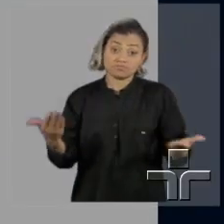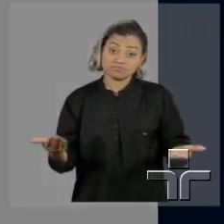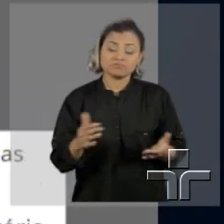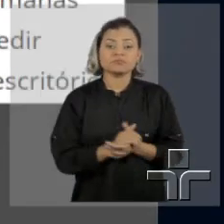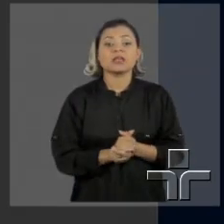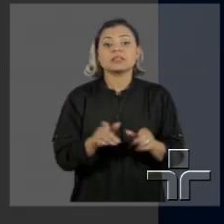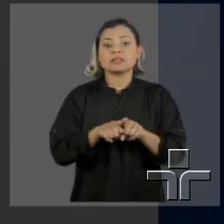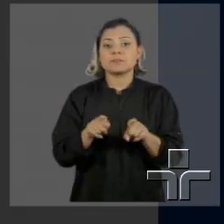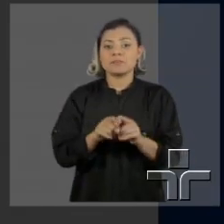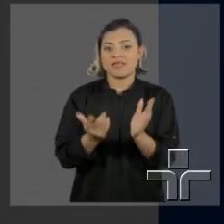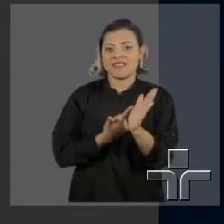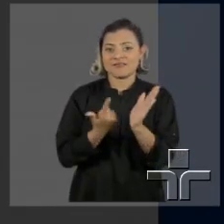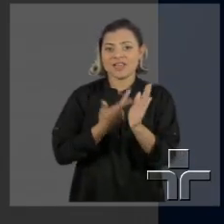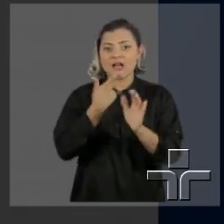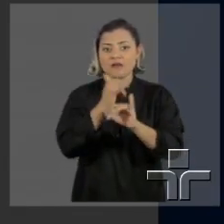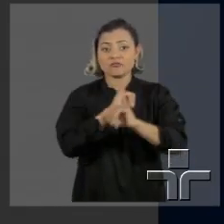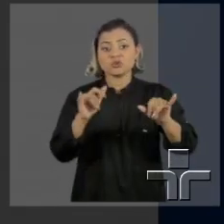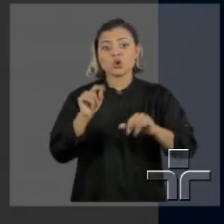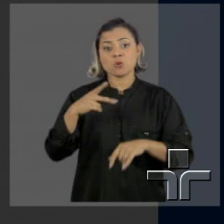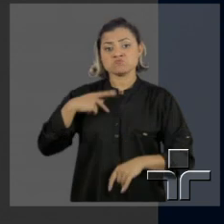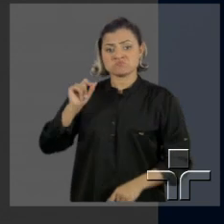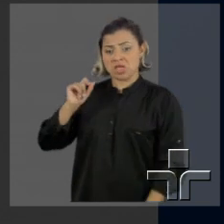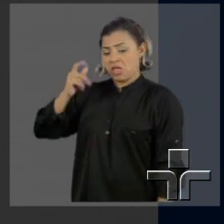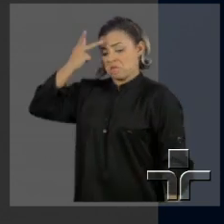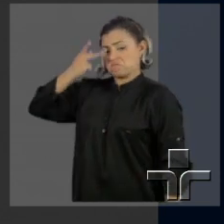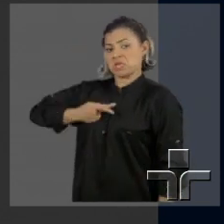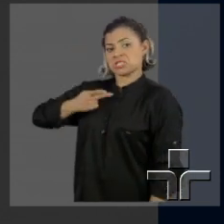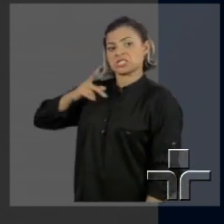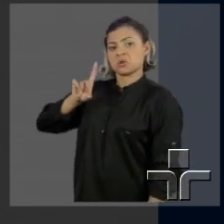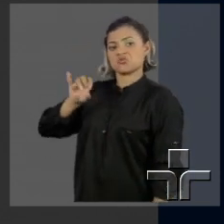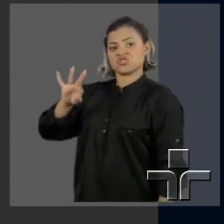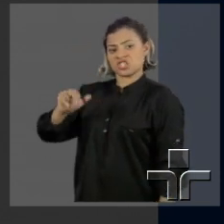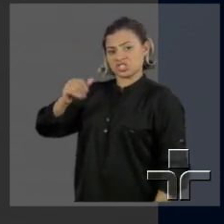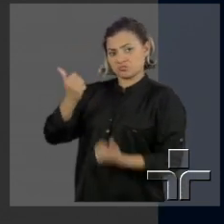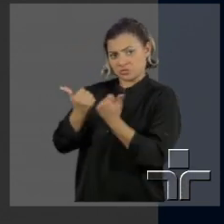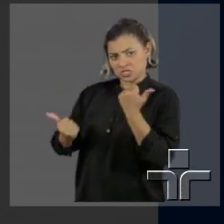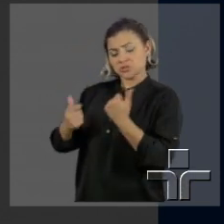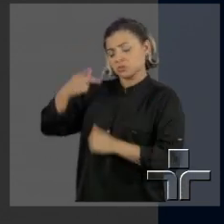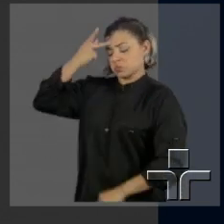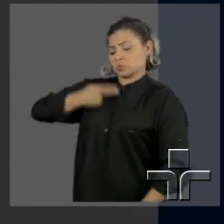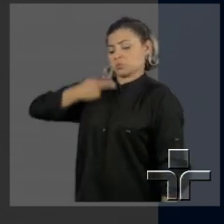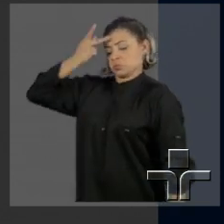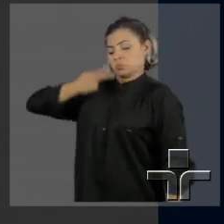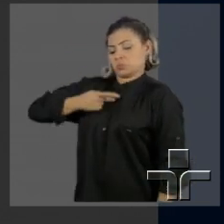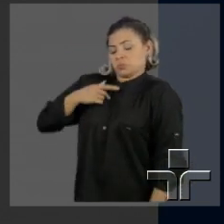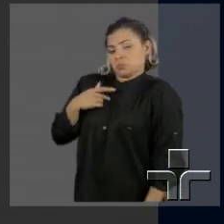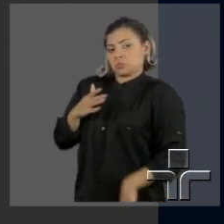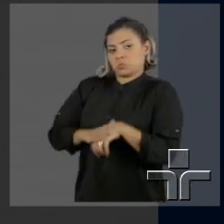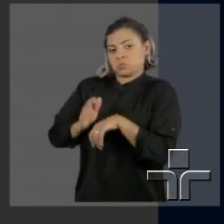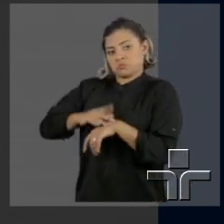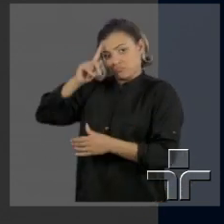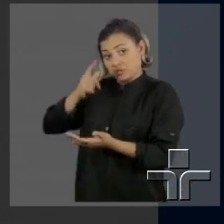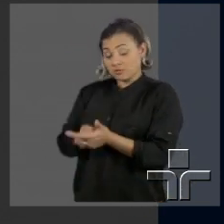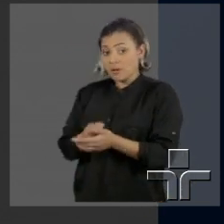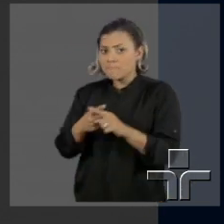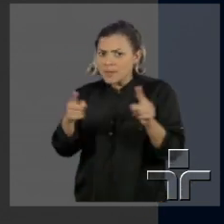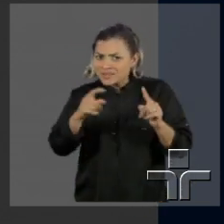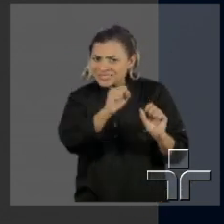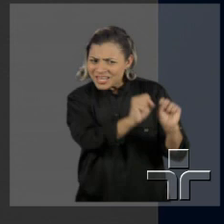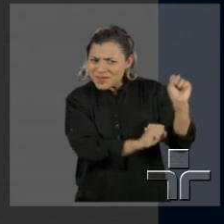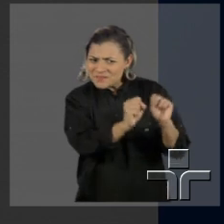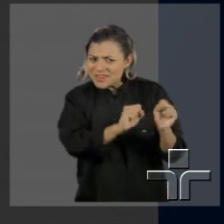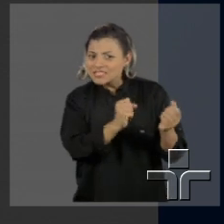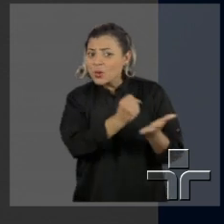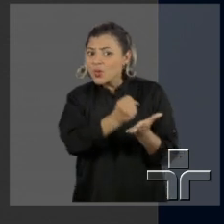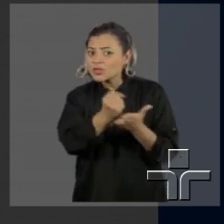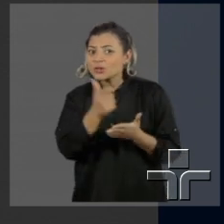acusa o ministro de agir em causa própria. Pouco antes da decisão, a Receita Federal começou a pedir informações sobre empresas que contrataram o escritório